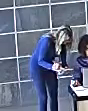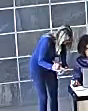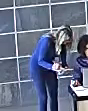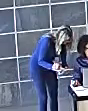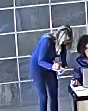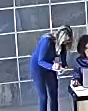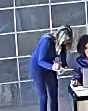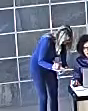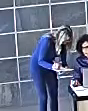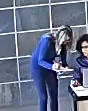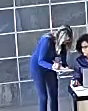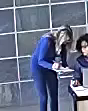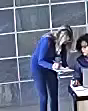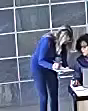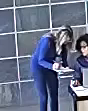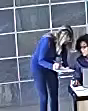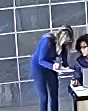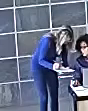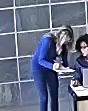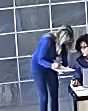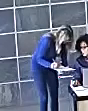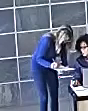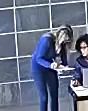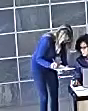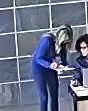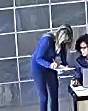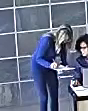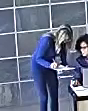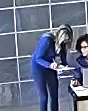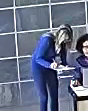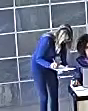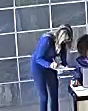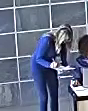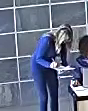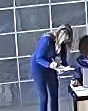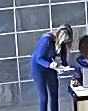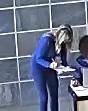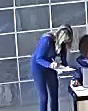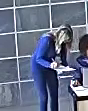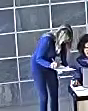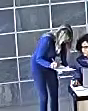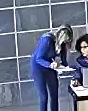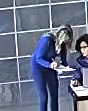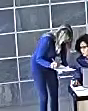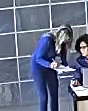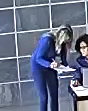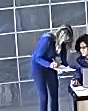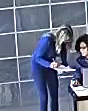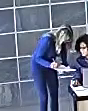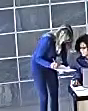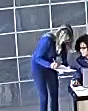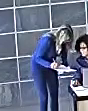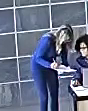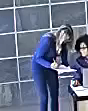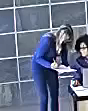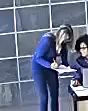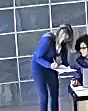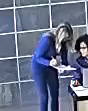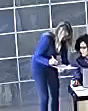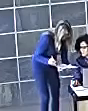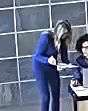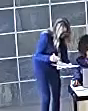né e enfim de diferentes maneiras e condições estamos